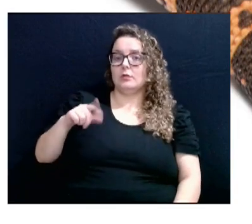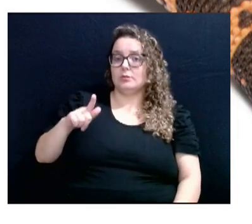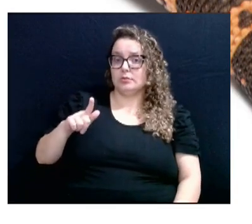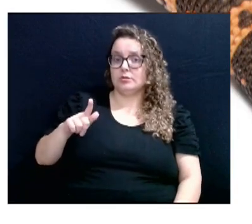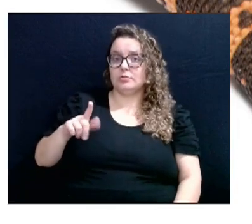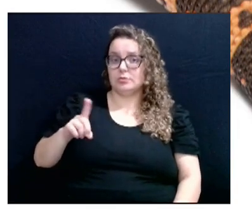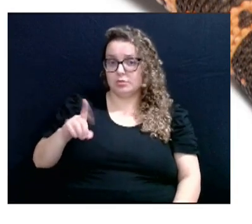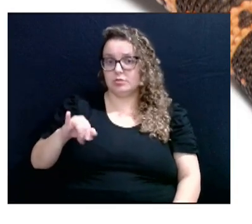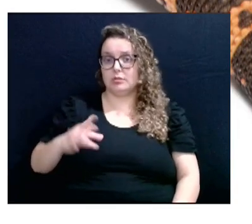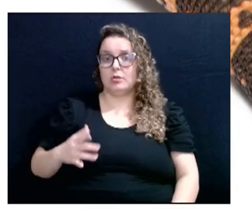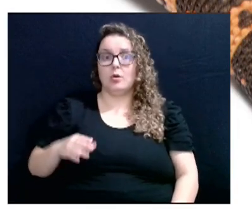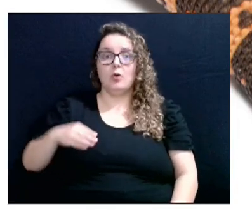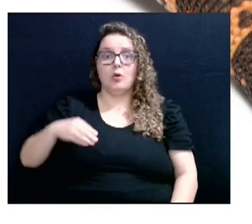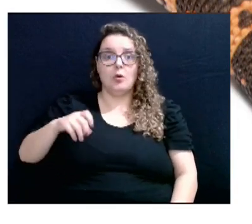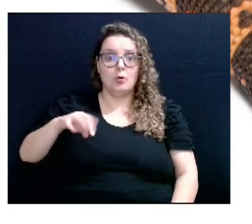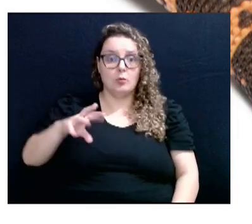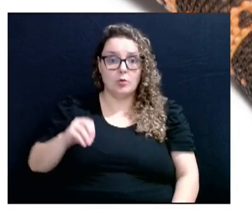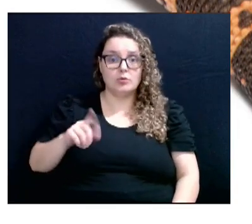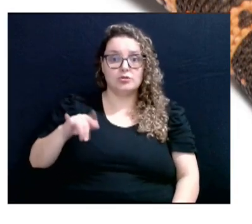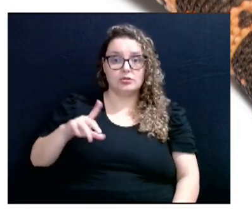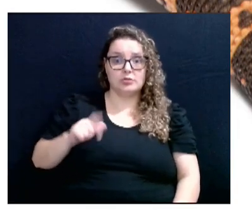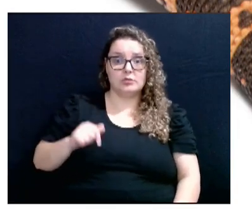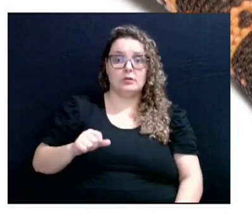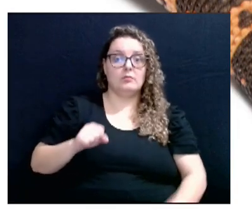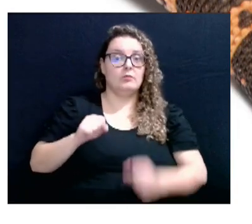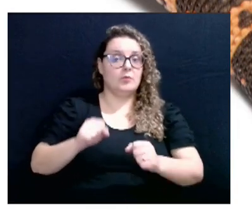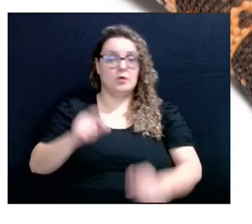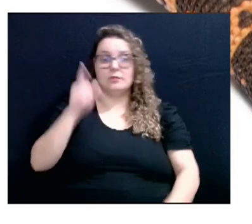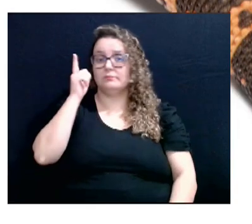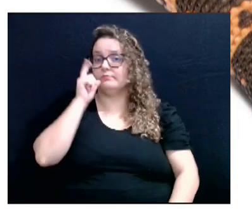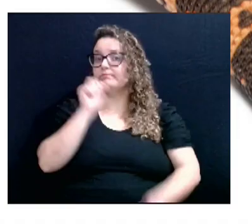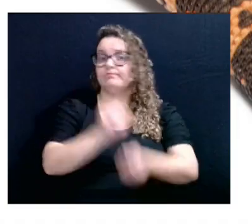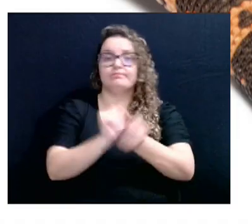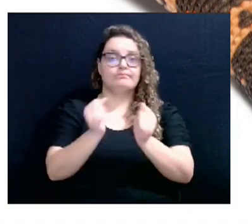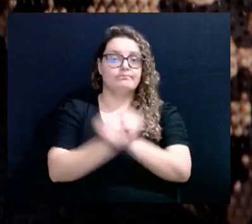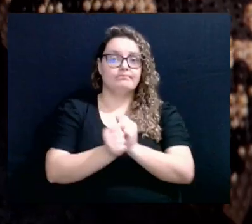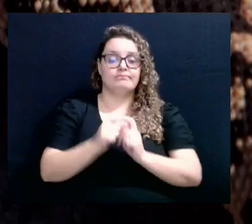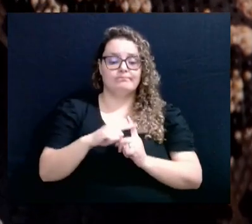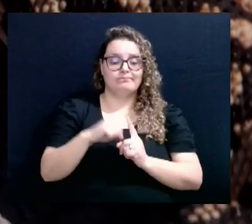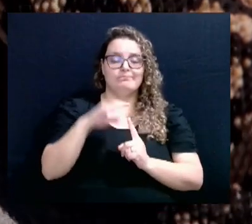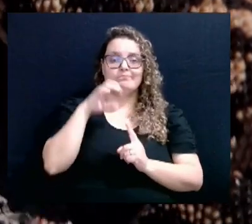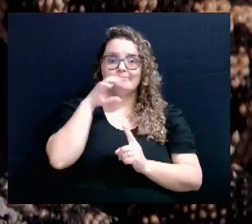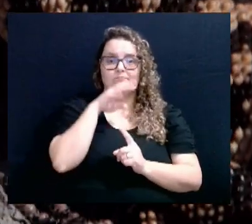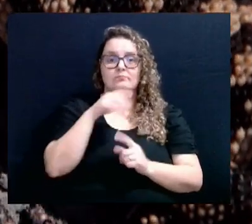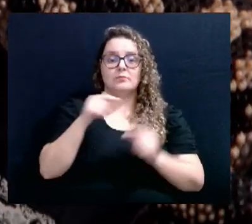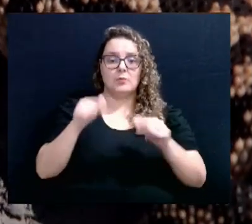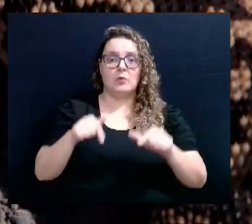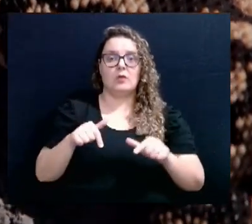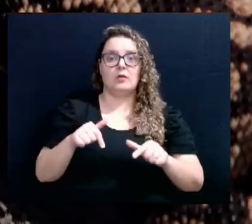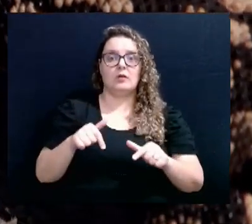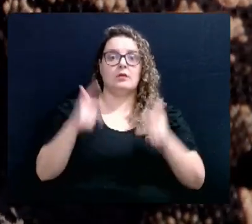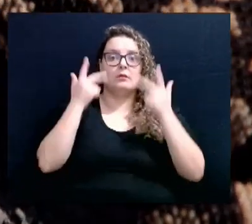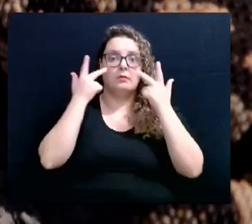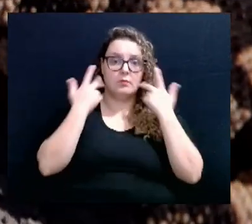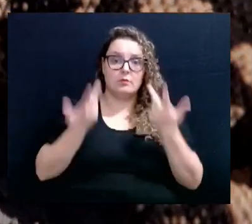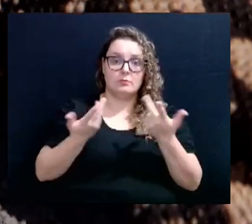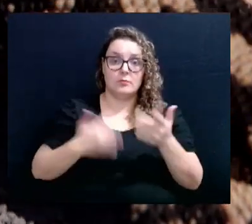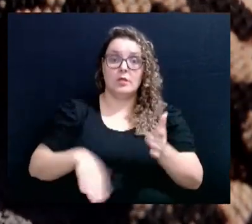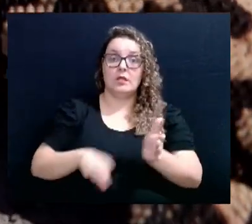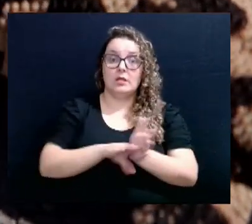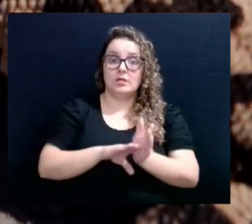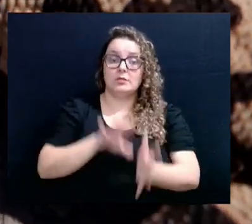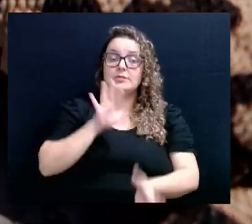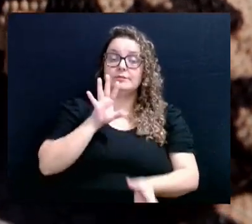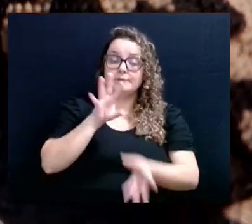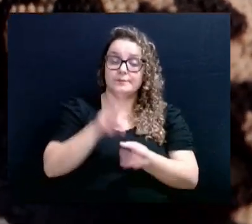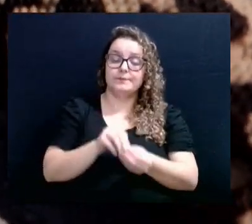de Gila pode não conseguir se adaptar ao aquecimento de seu habitat natural. Para chegar a essa conclusão,